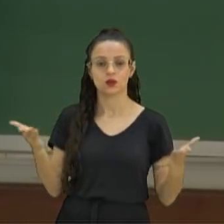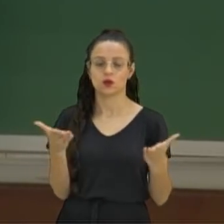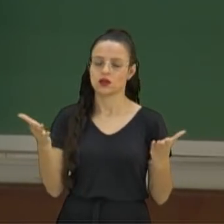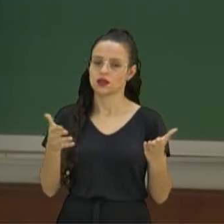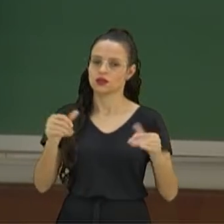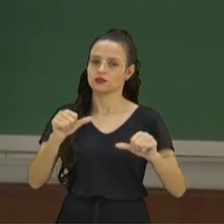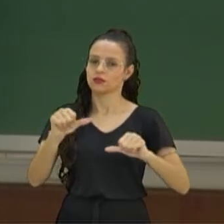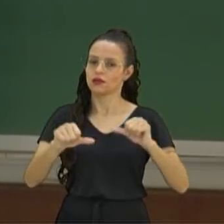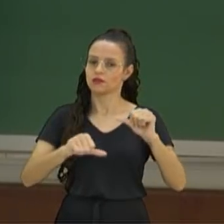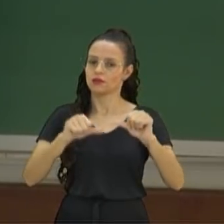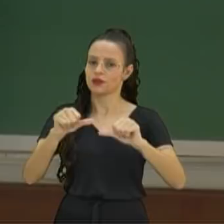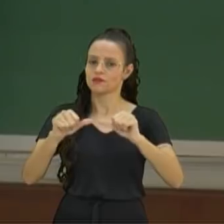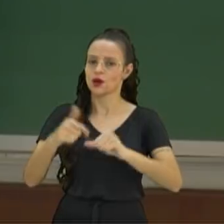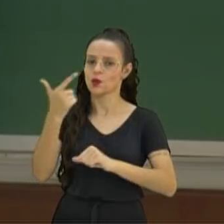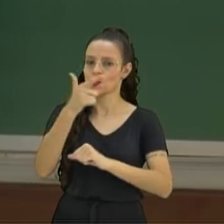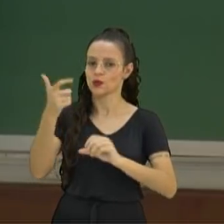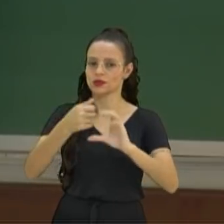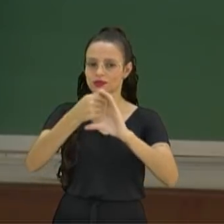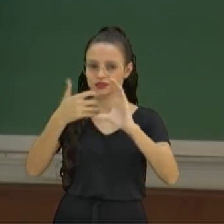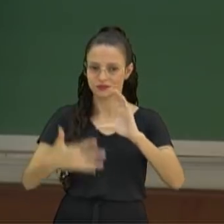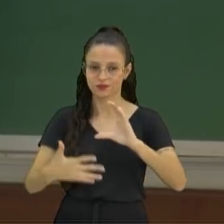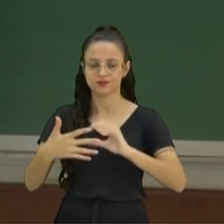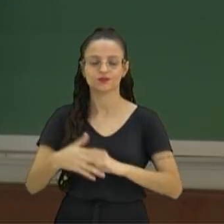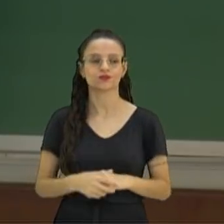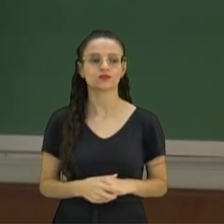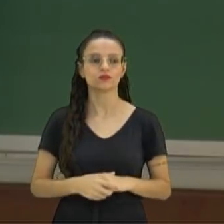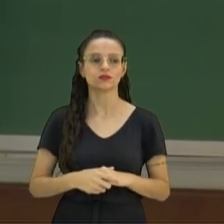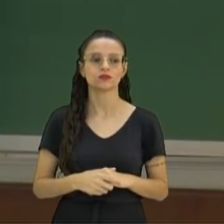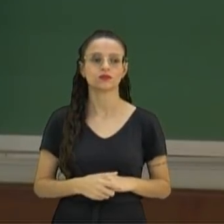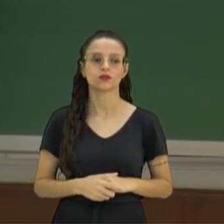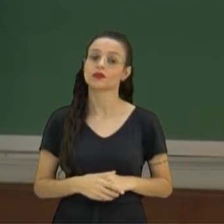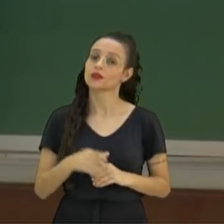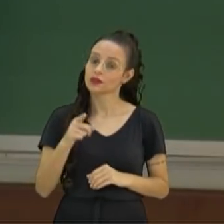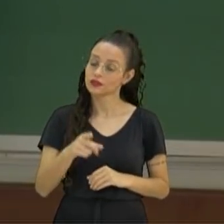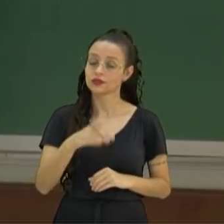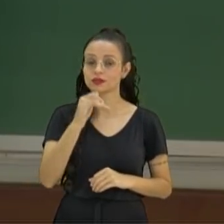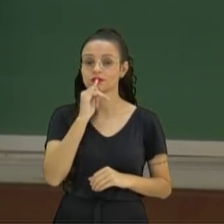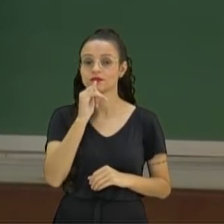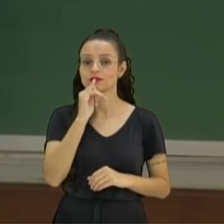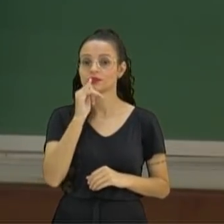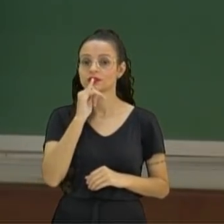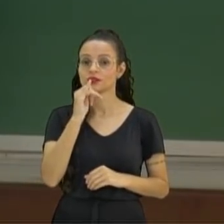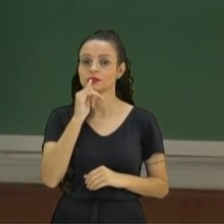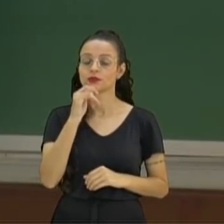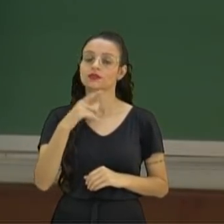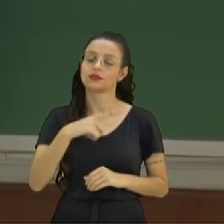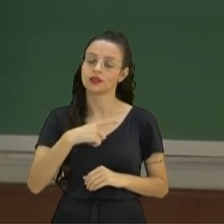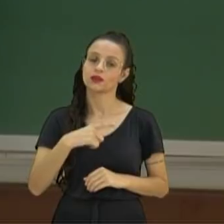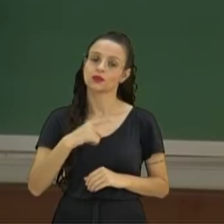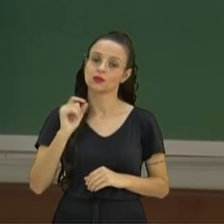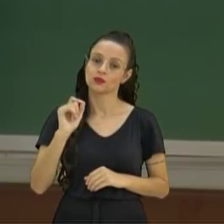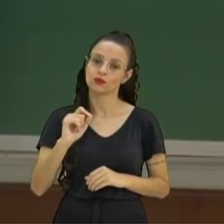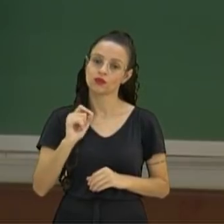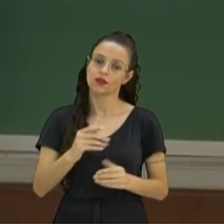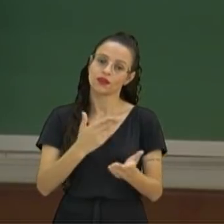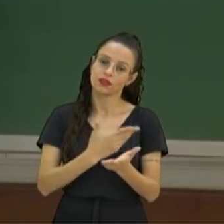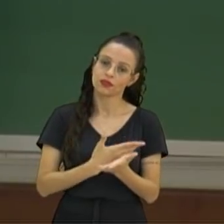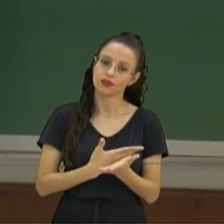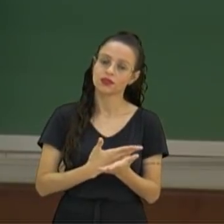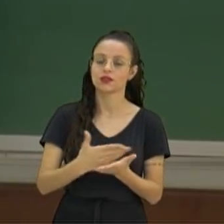ganhando outras características, outras maneiras de ser. E neste caso aqui, a gente vai ter ali um